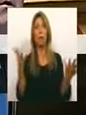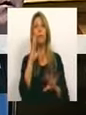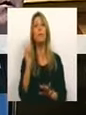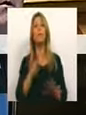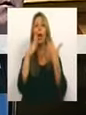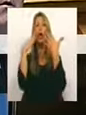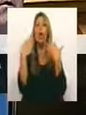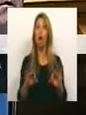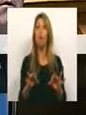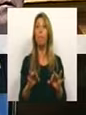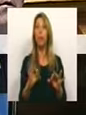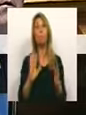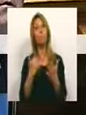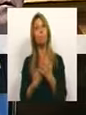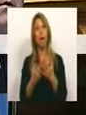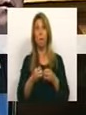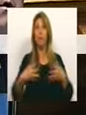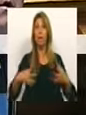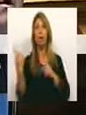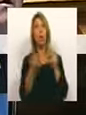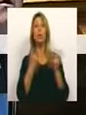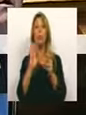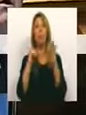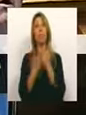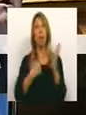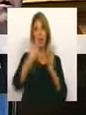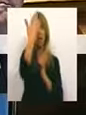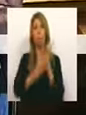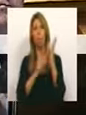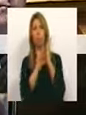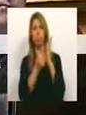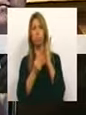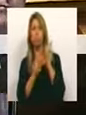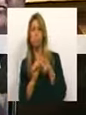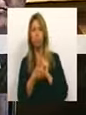naturalmente alargar este debate e melhorar o diploma. Disse. Muito.